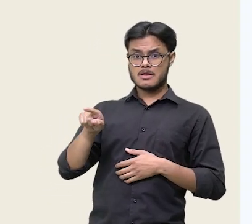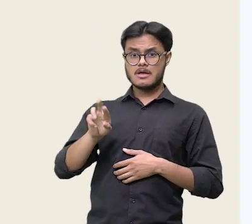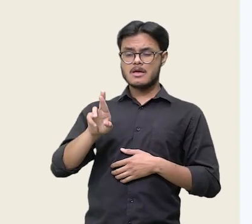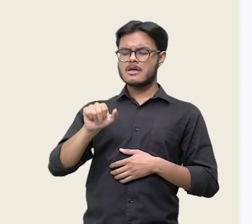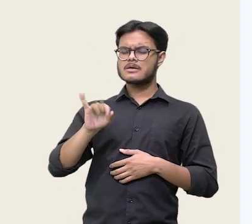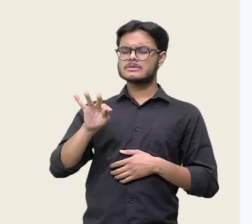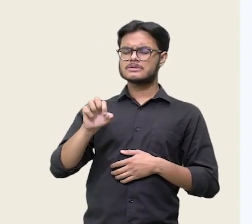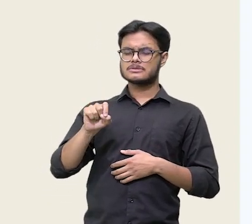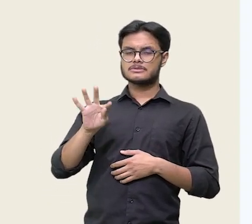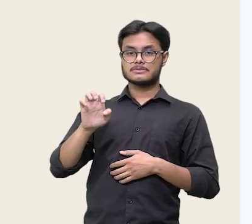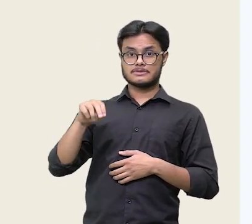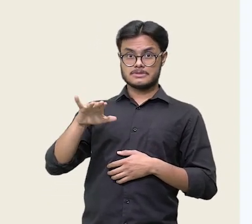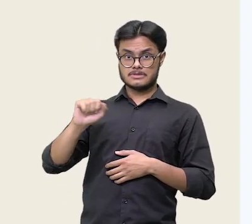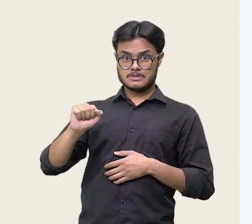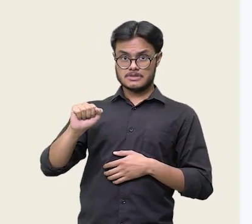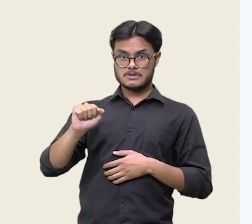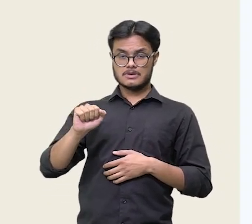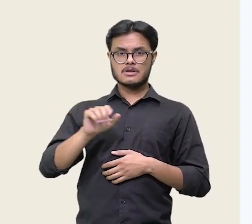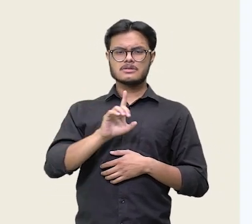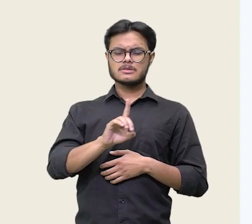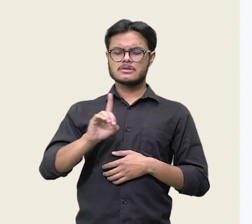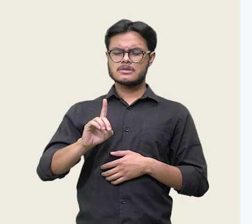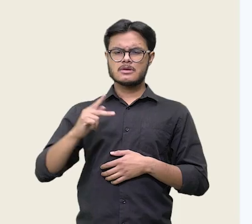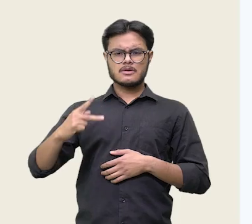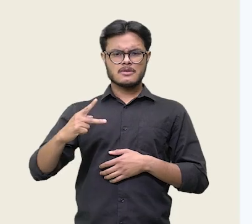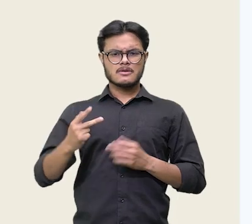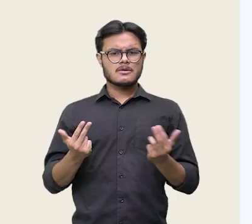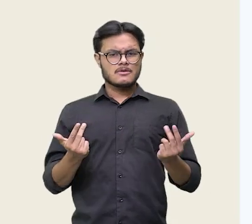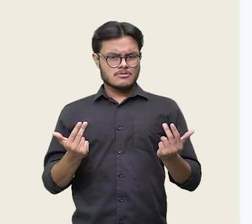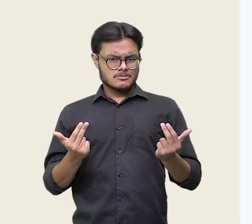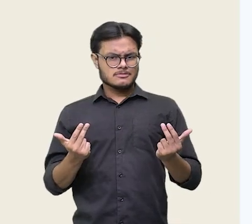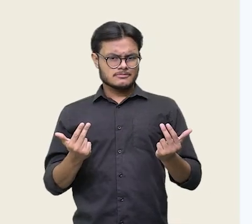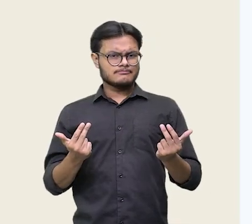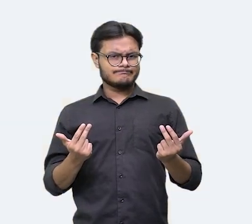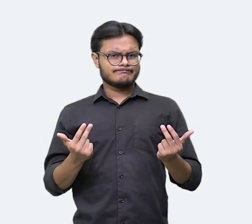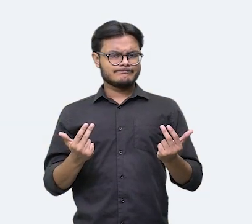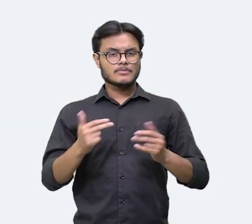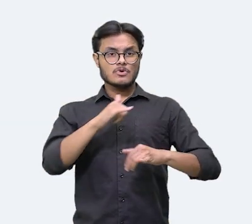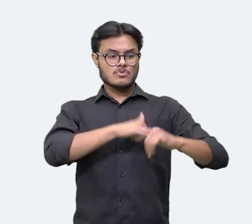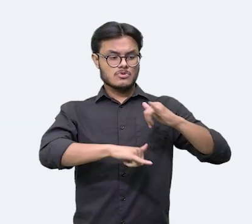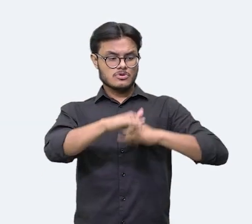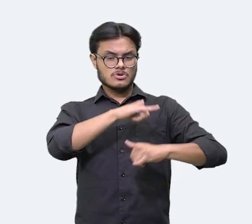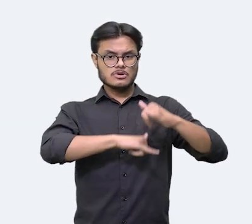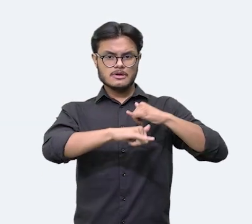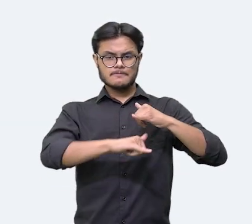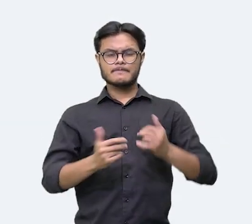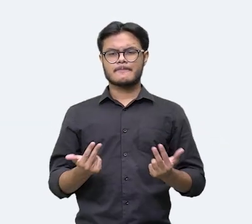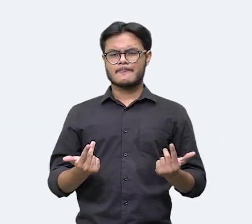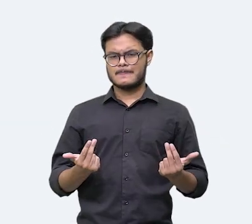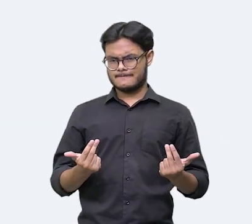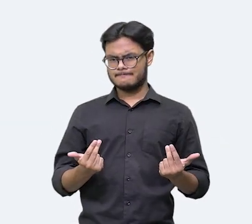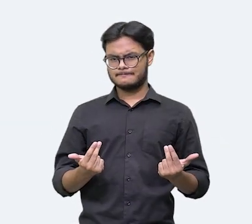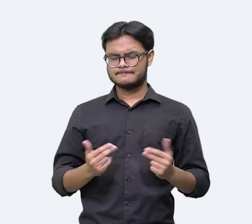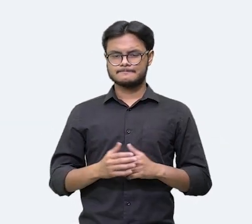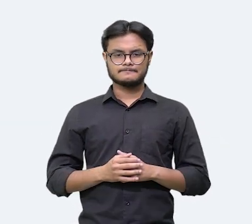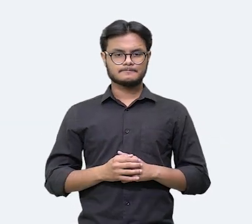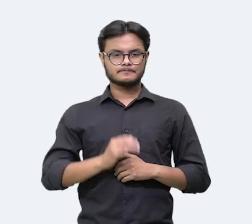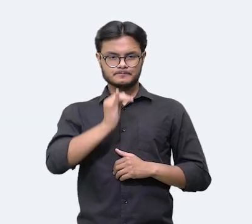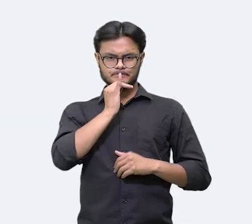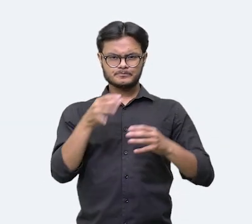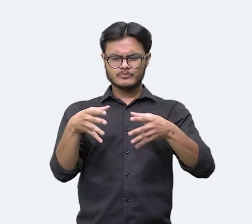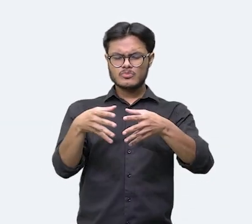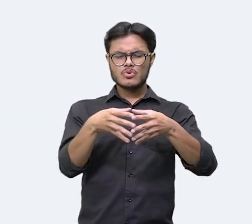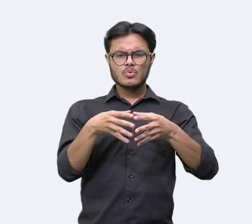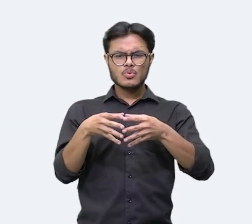vai fazer com que a bateria forneça a mesma DDP e também mande a mesma corrente para o circuito. Tá? Um conjunto de resistores